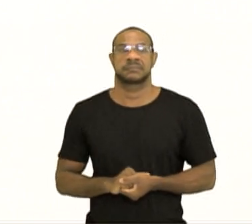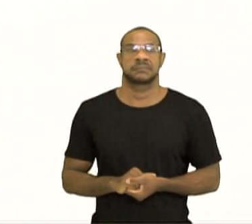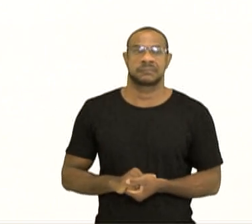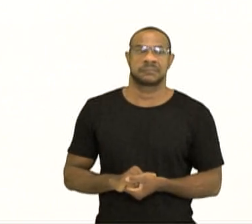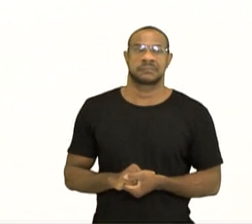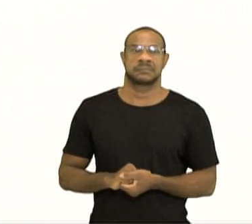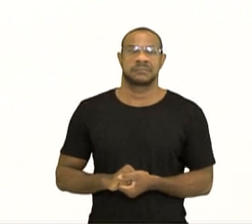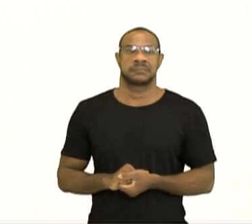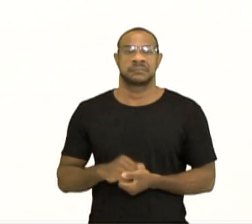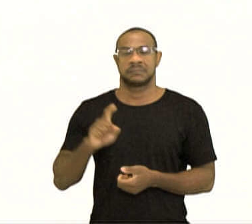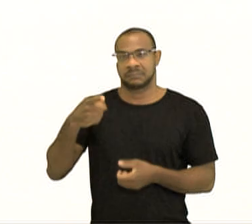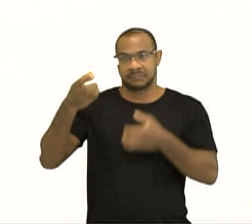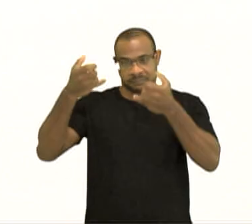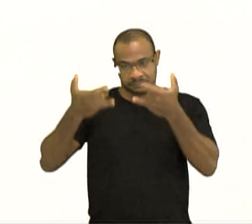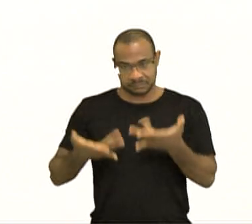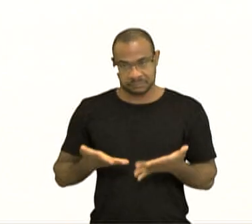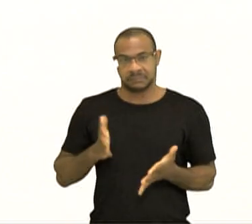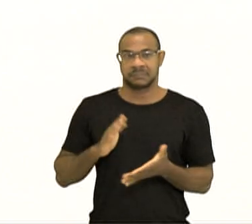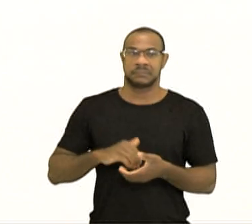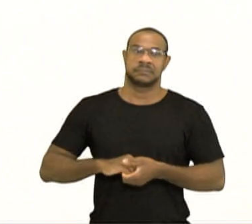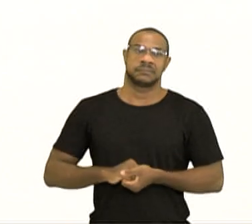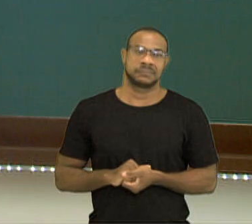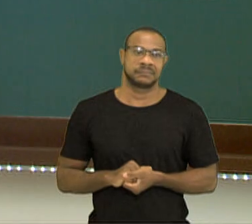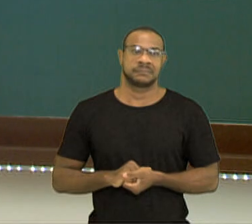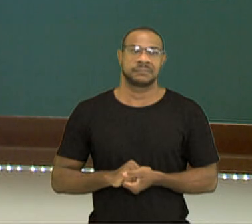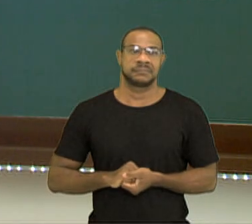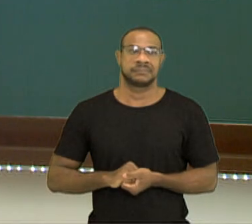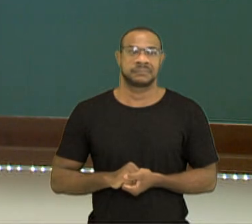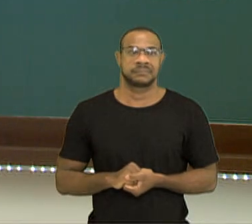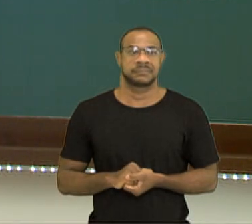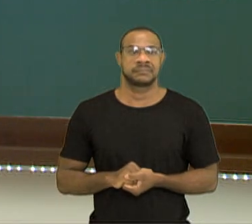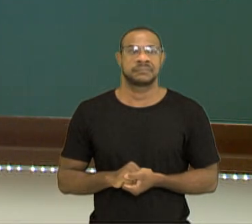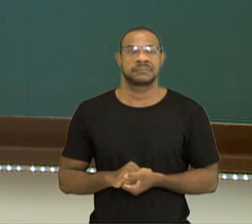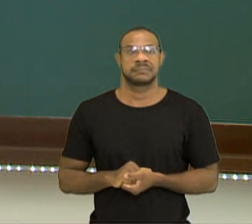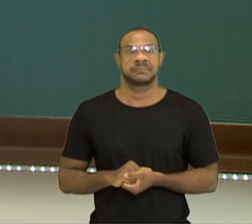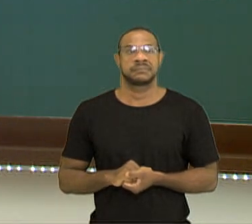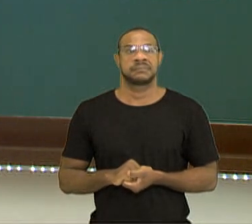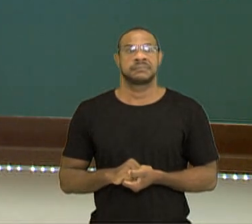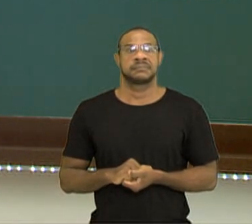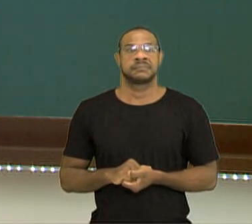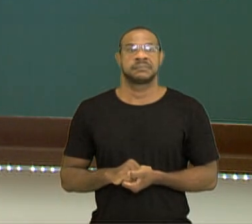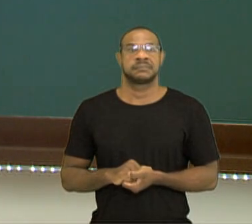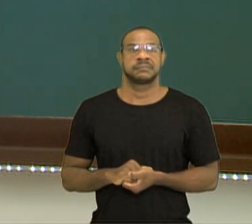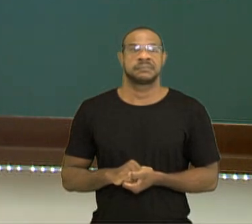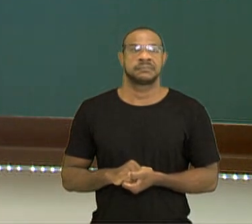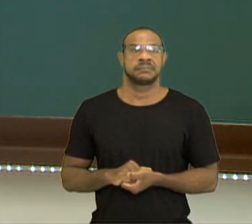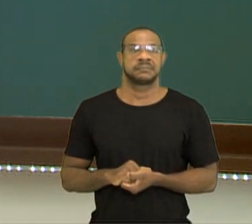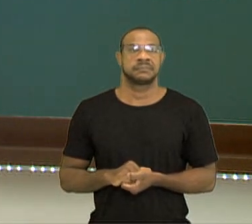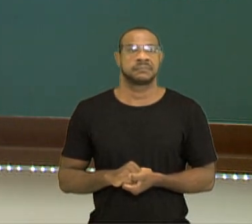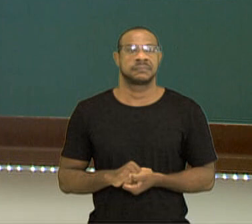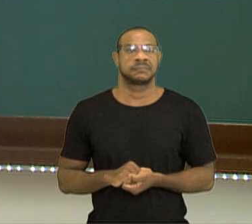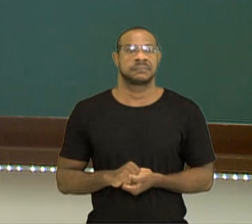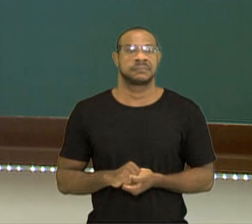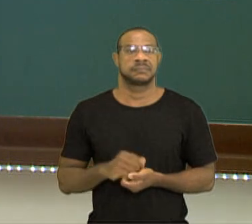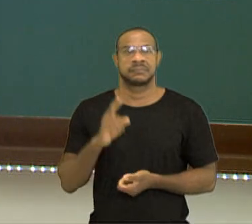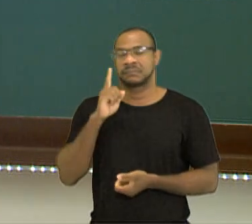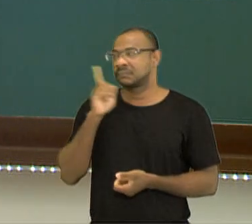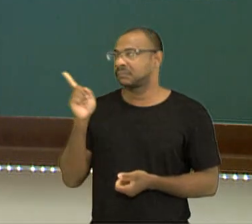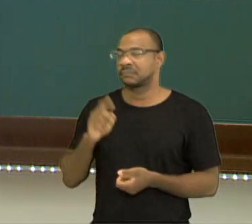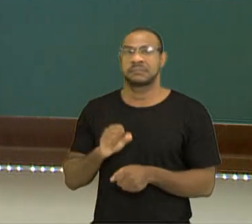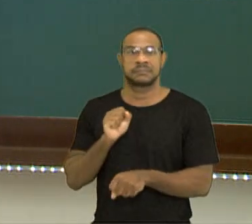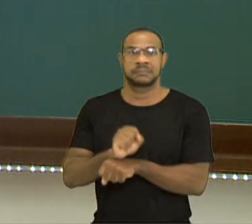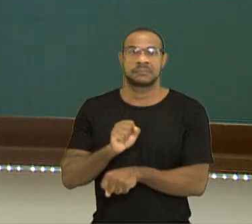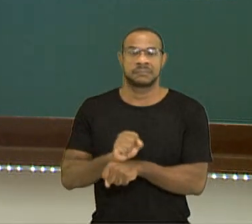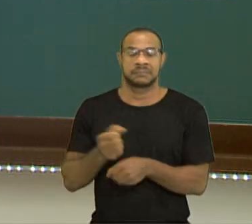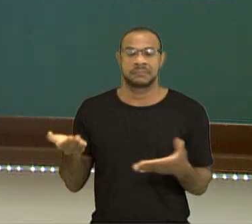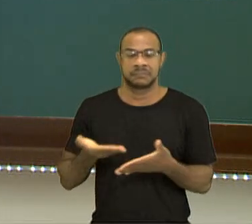conversar depois, quando a gente chegar na segunda condicional. Beleza? Então, é isso aí, pessoal. Corrigido. Eu vou parando por aqui, hein?